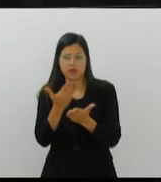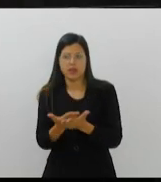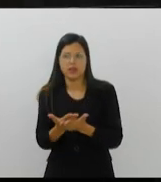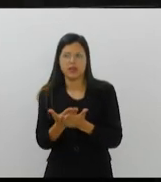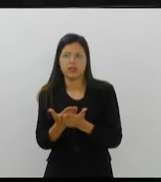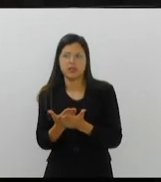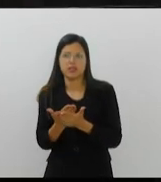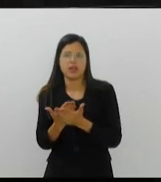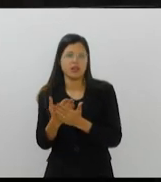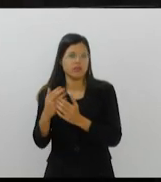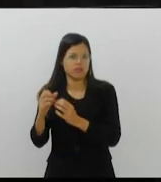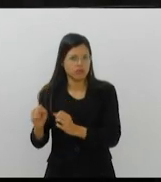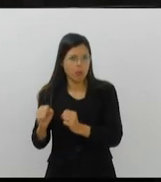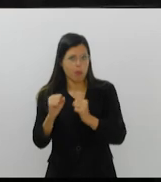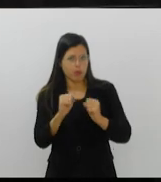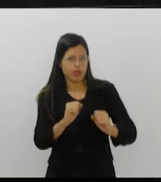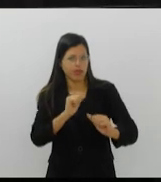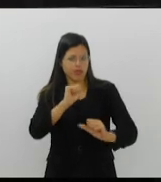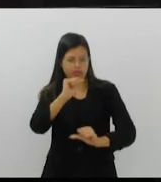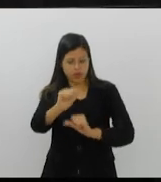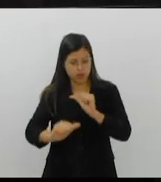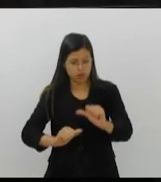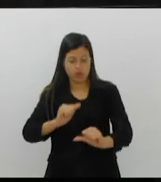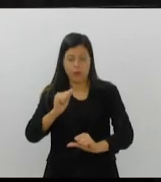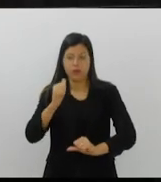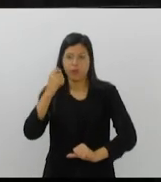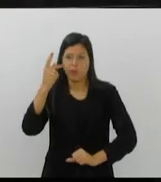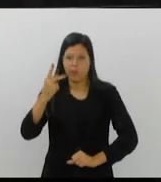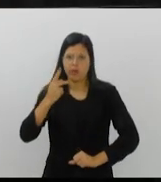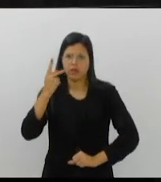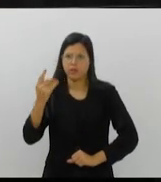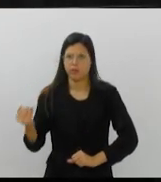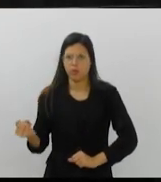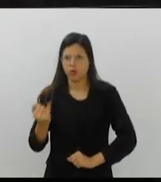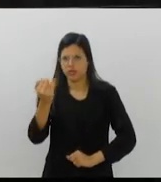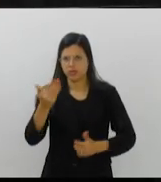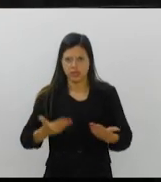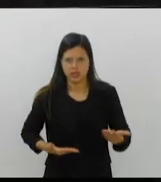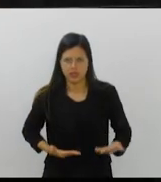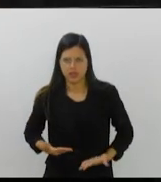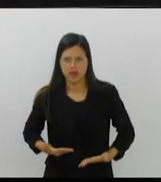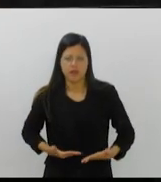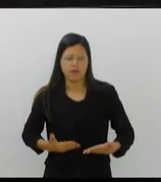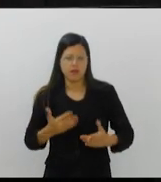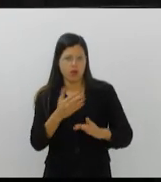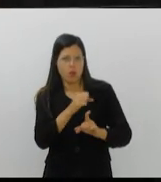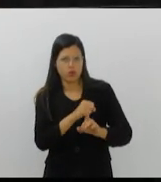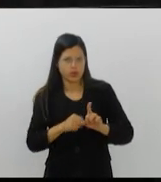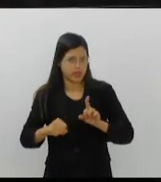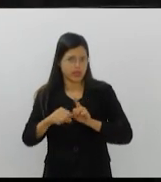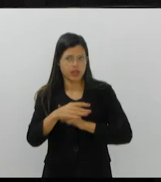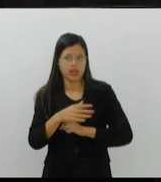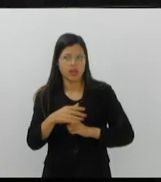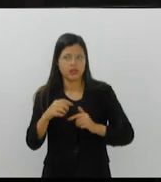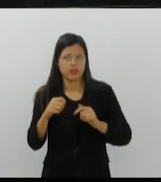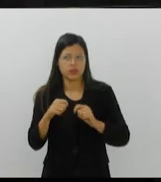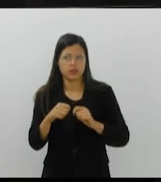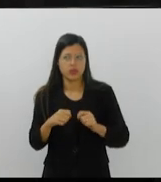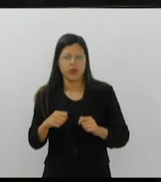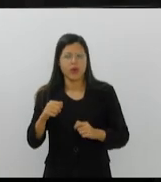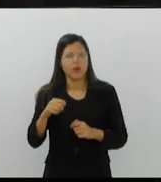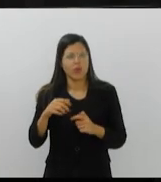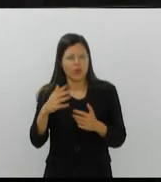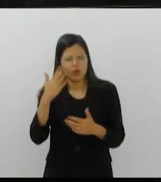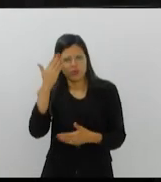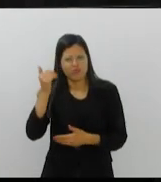da política e na importância de servir a comunidade. Quando eu soube da homenagem, eu fiz um retrospecto da minha